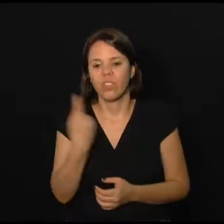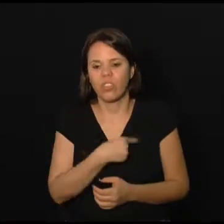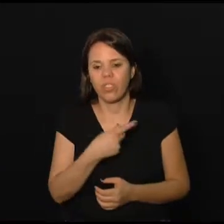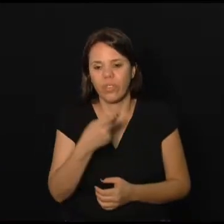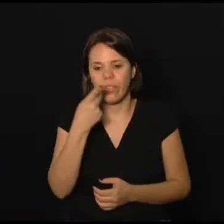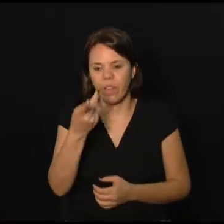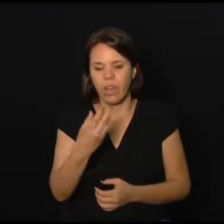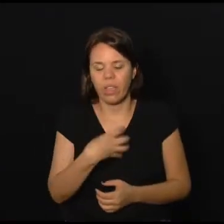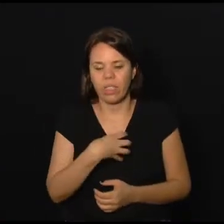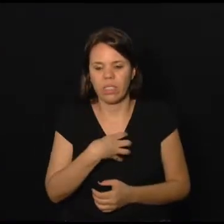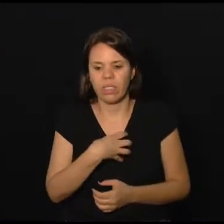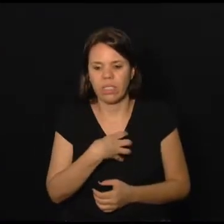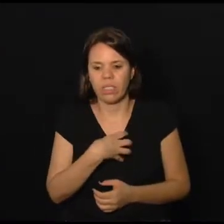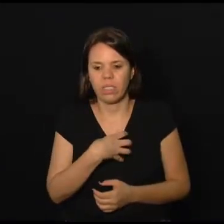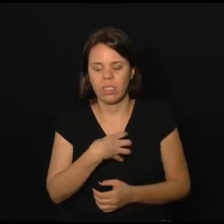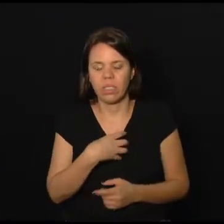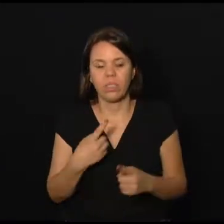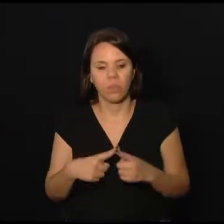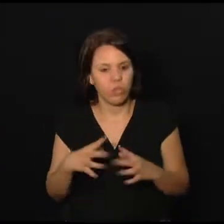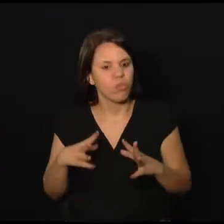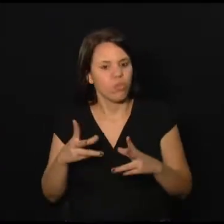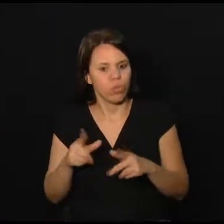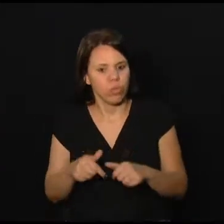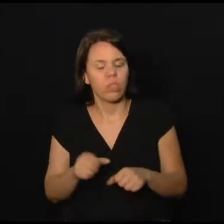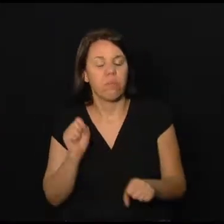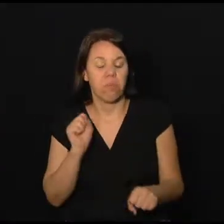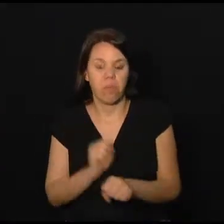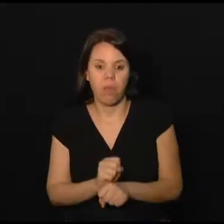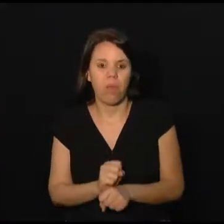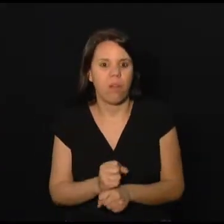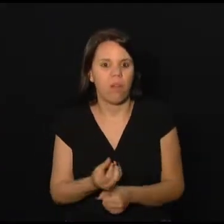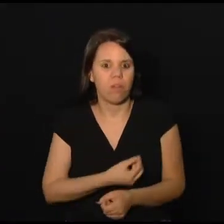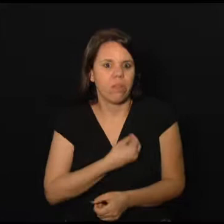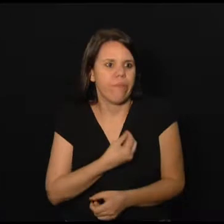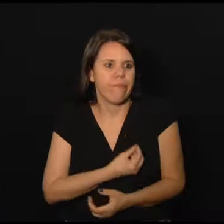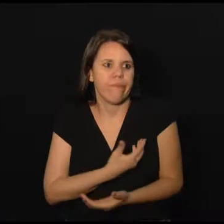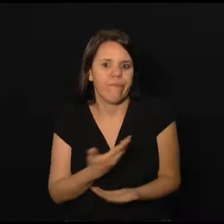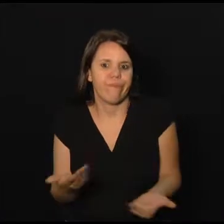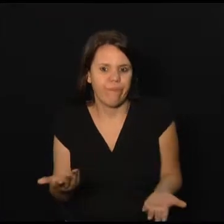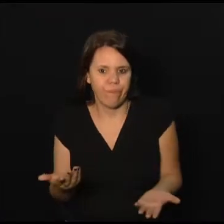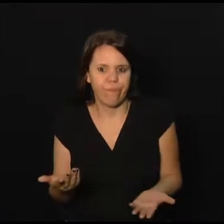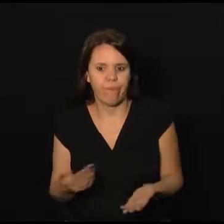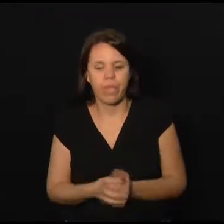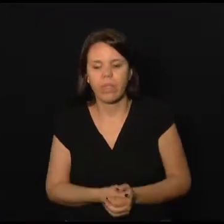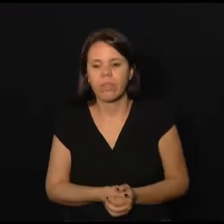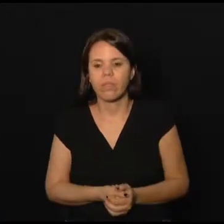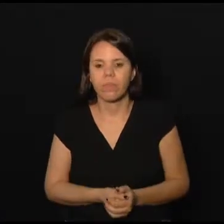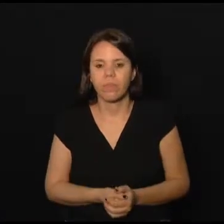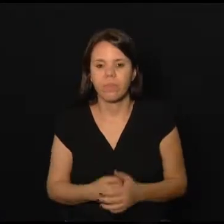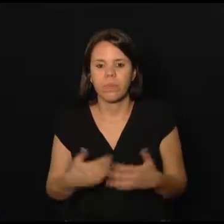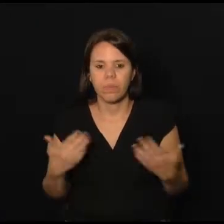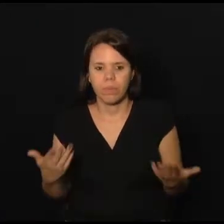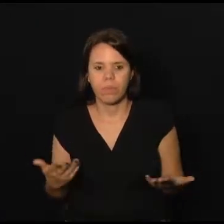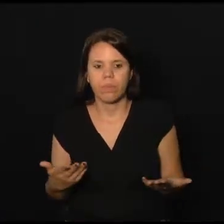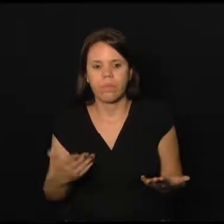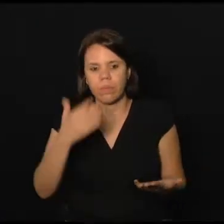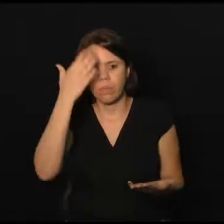os sentimentos, porque todos eles paralisam. Não é? Então, é bem provável que quem tem